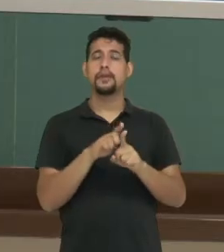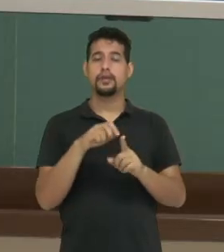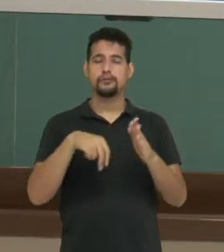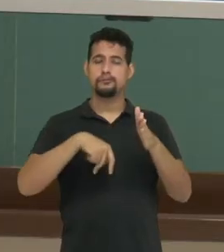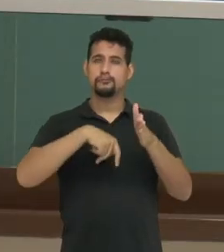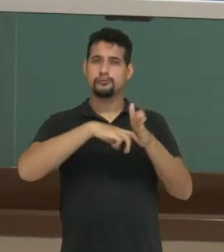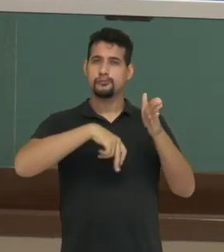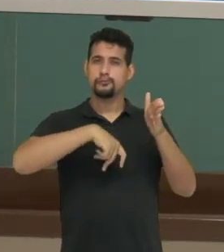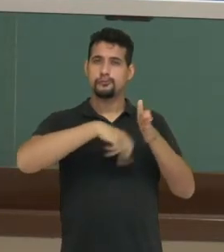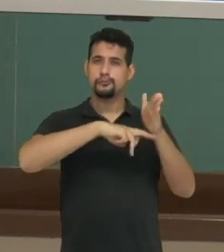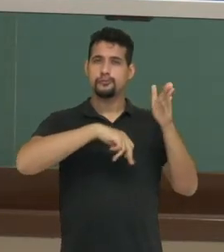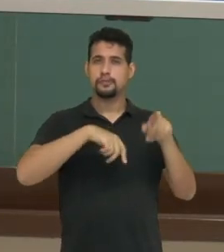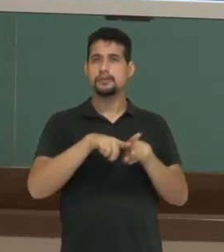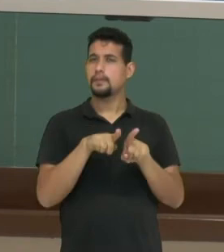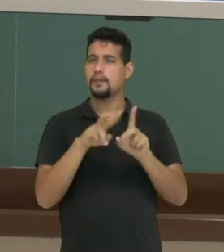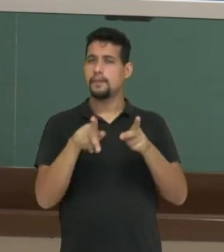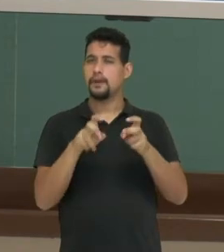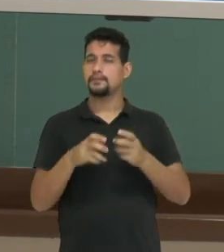chute.